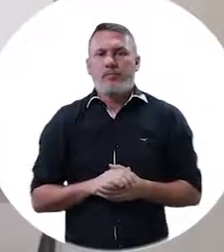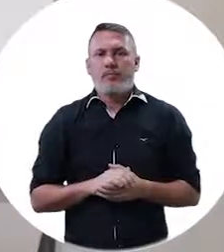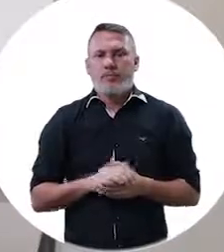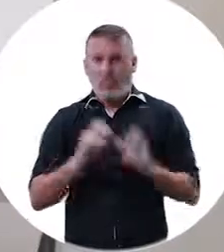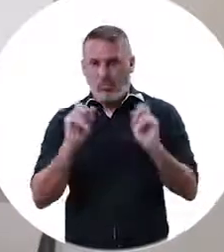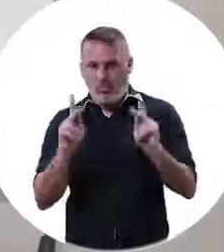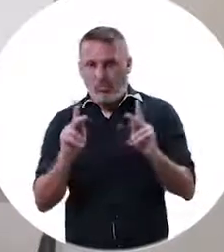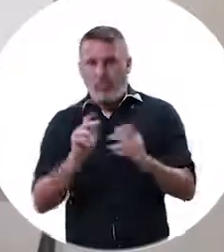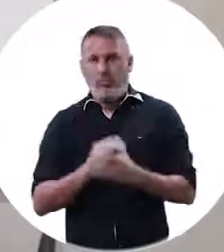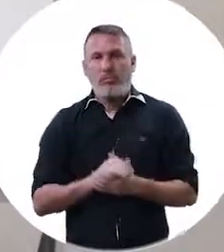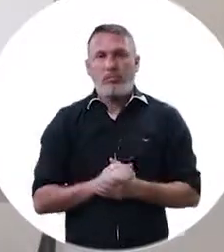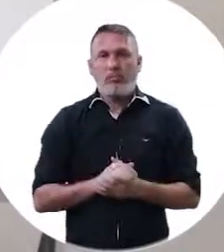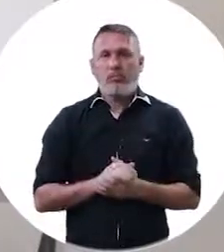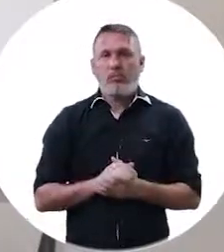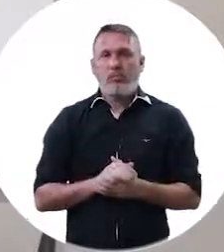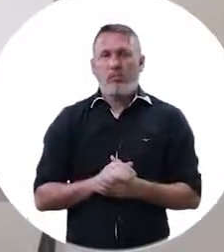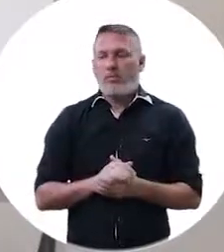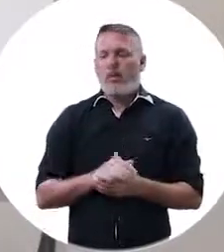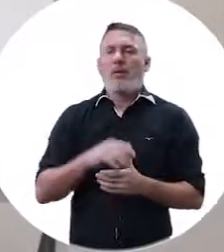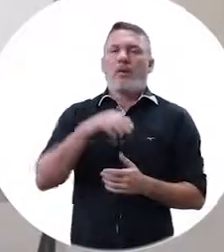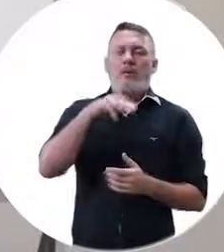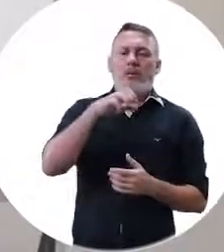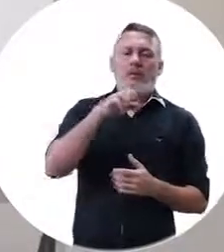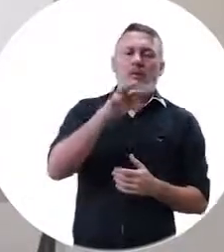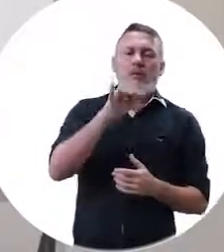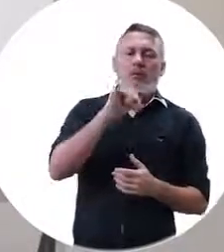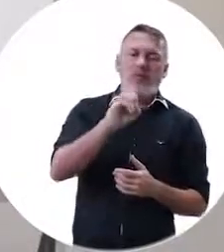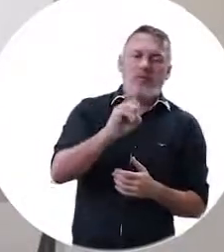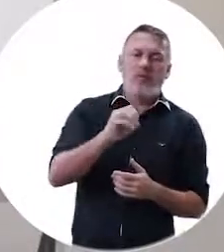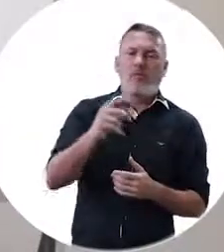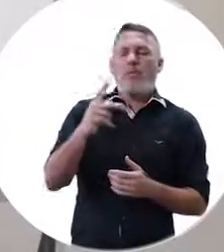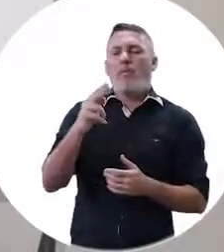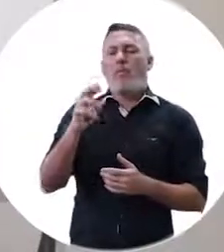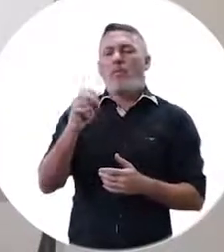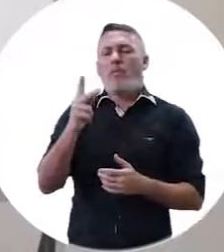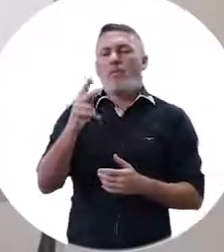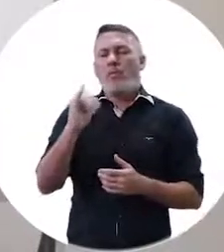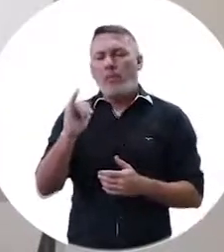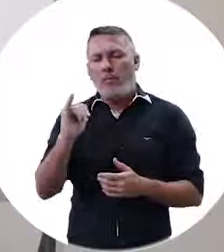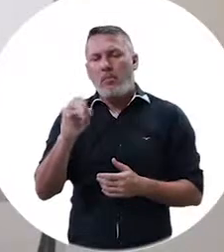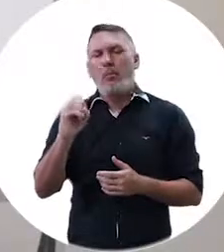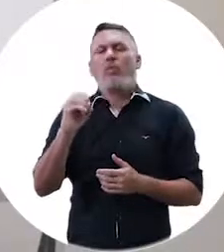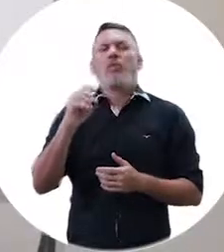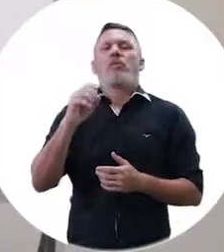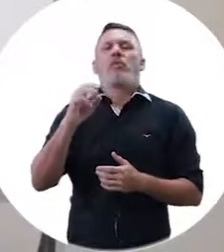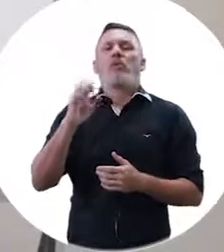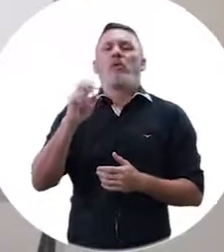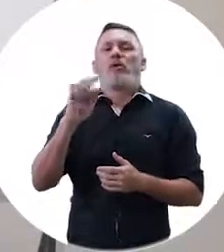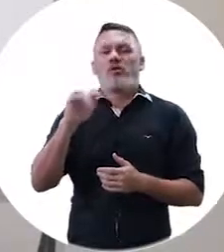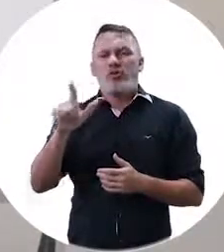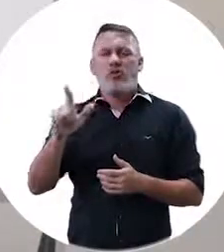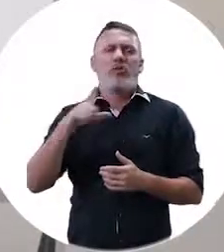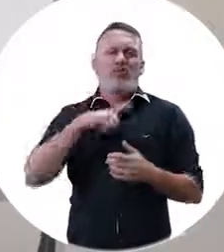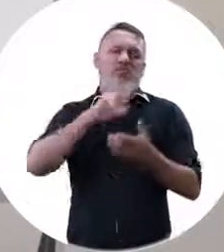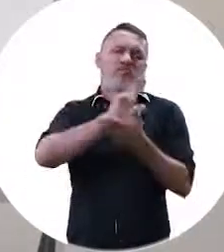sufixo. Tudo bem? Metil, etil, propil, butil e por aí vai.